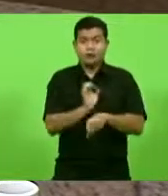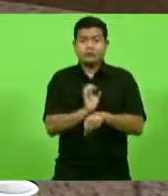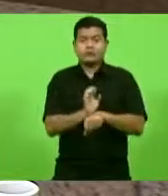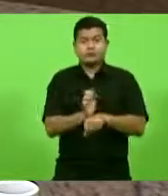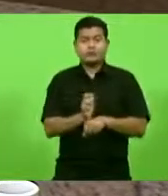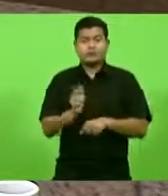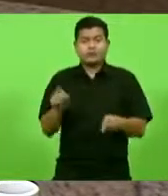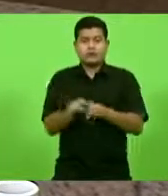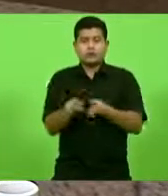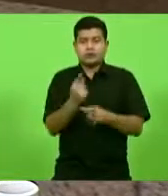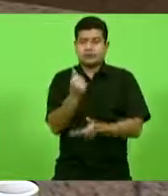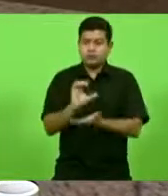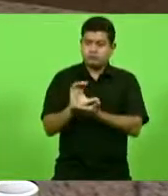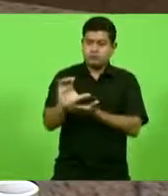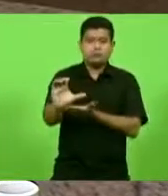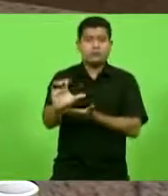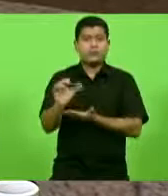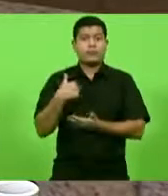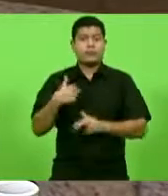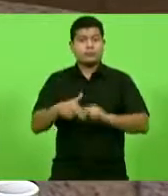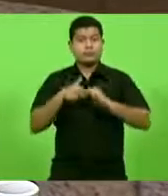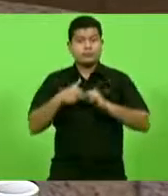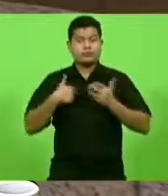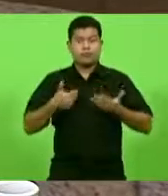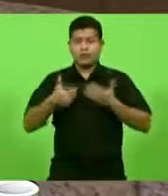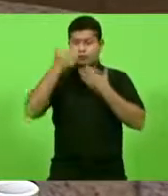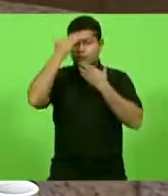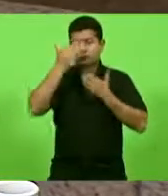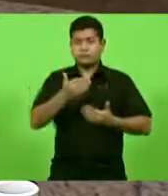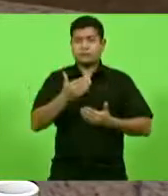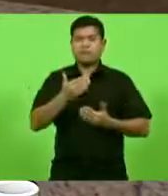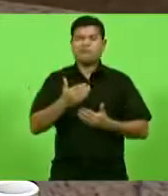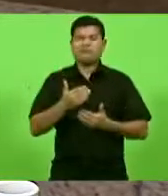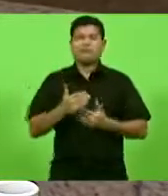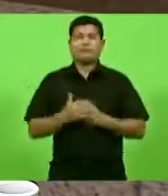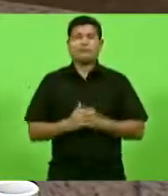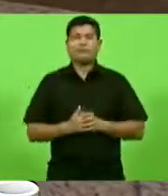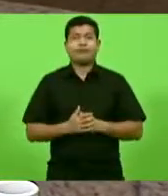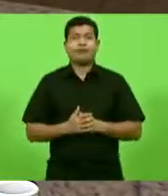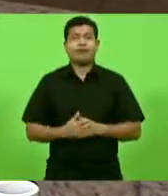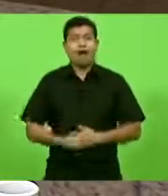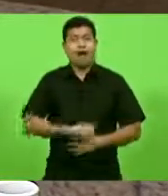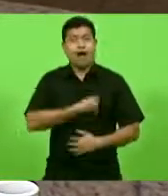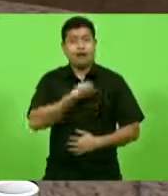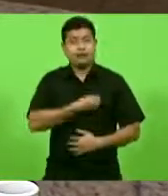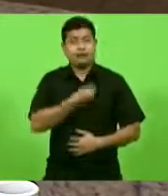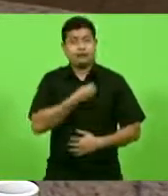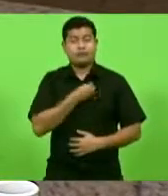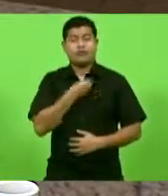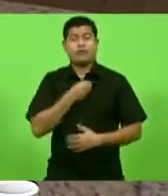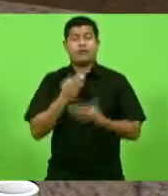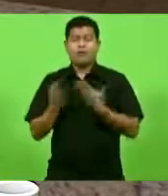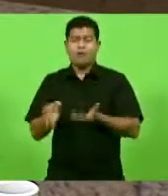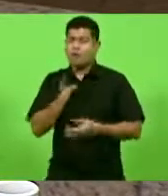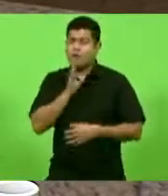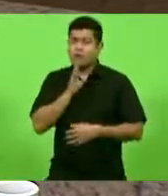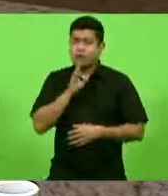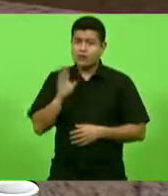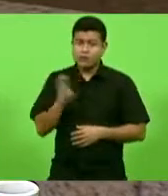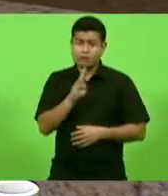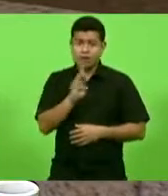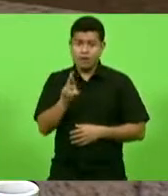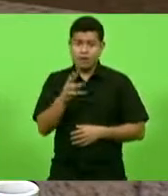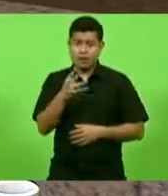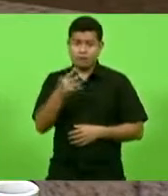importante. Por isso, quero muito agradecer essa oportunidade, como alguém que viveu, conhece a BR-470